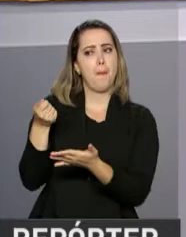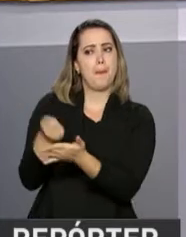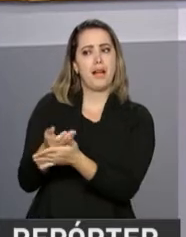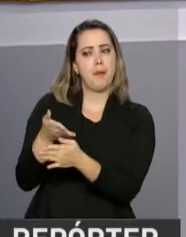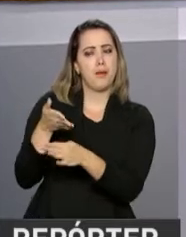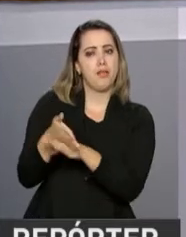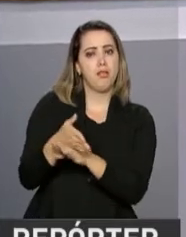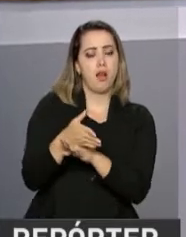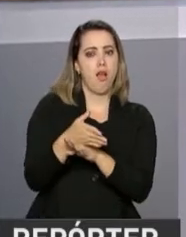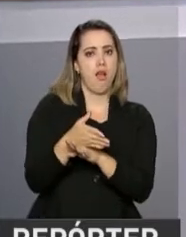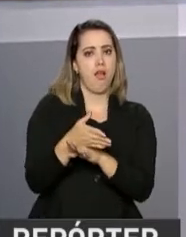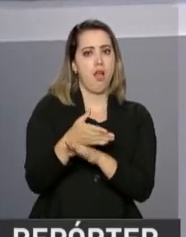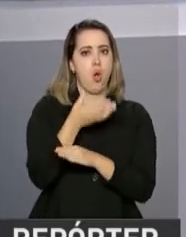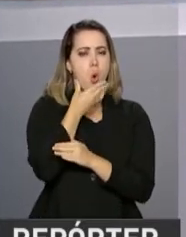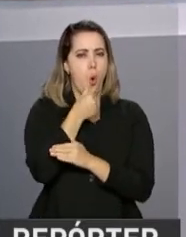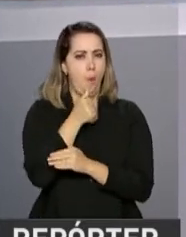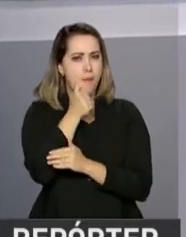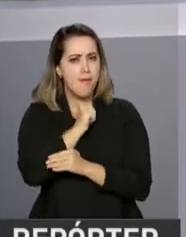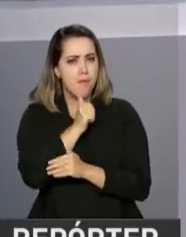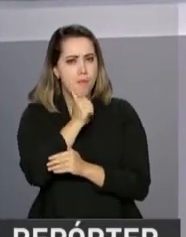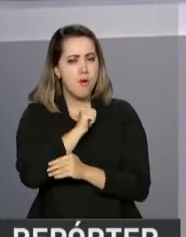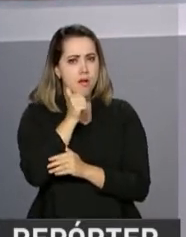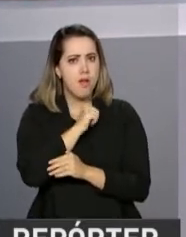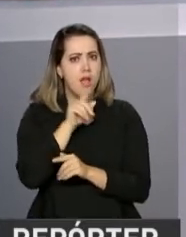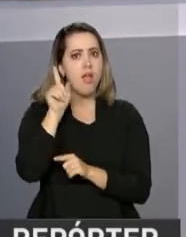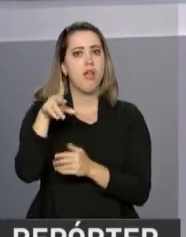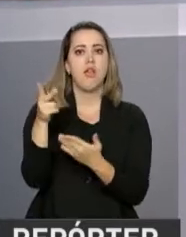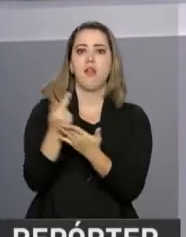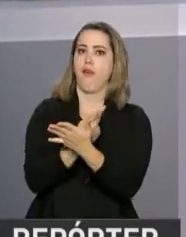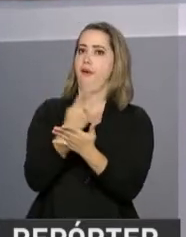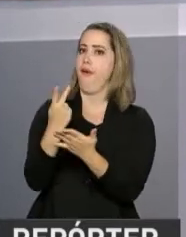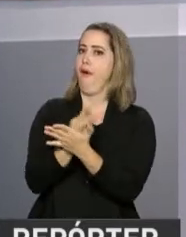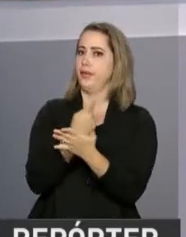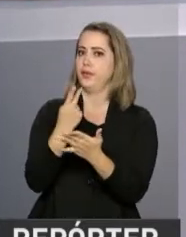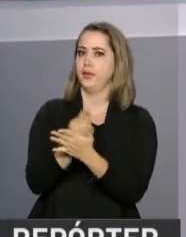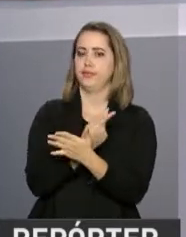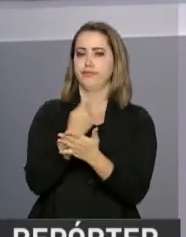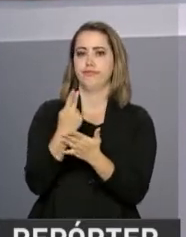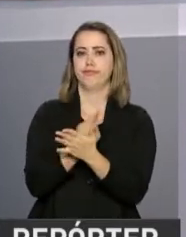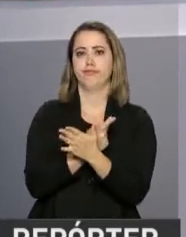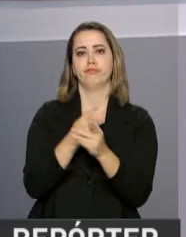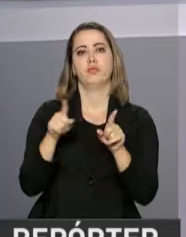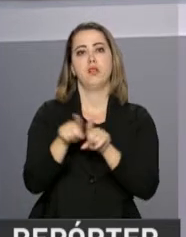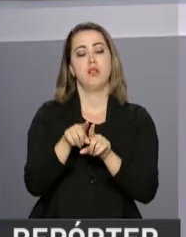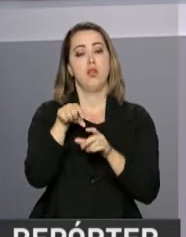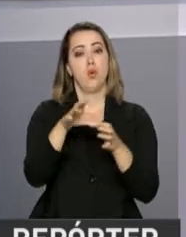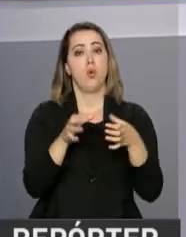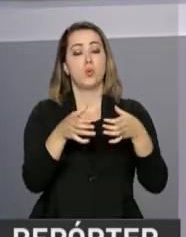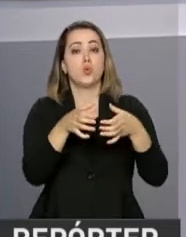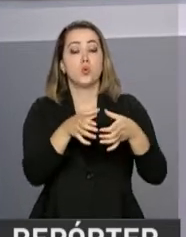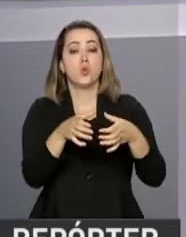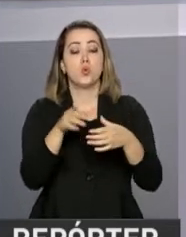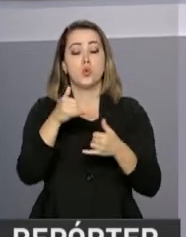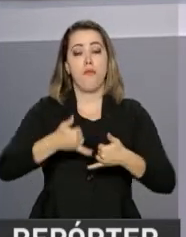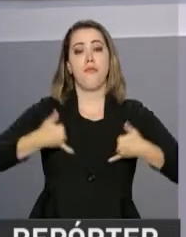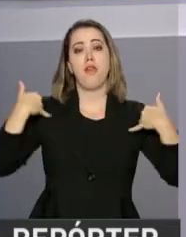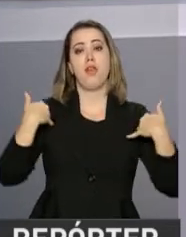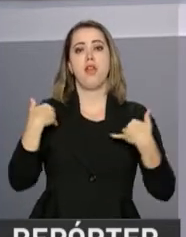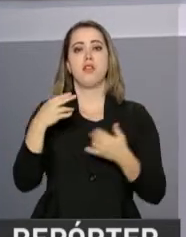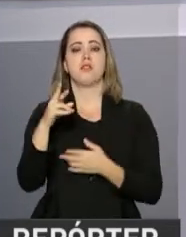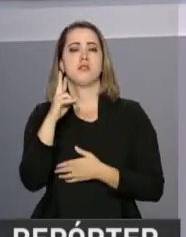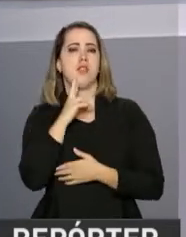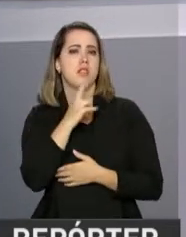mulheres em festas e eventos é ilegal as casas noturnas bares restaurantes têm um mês para se